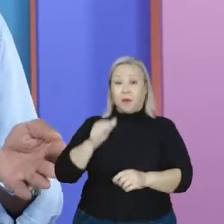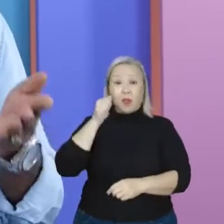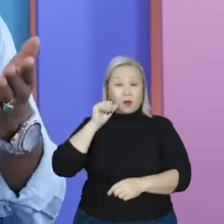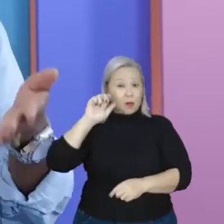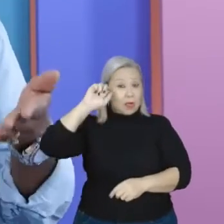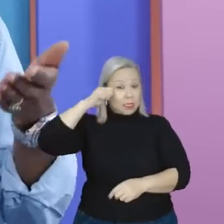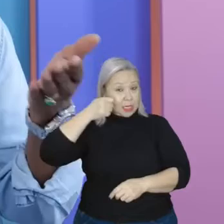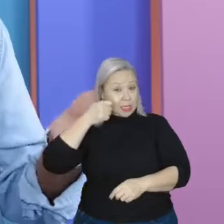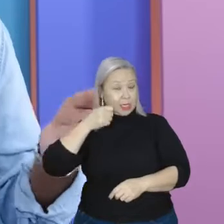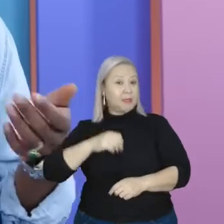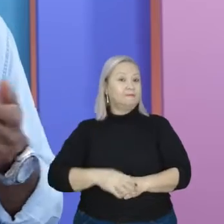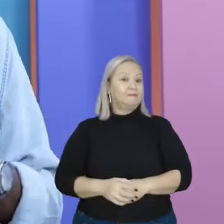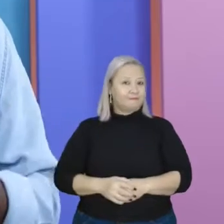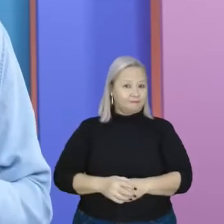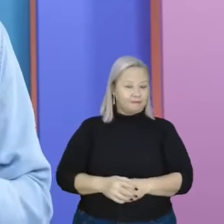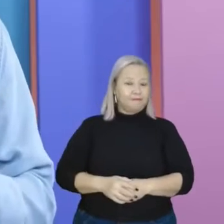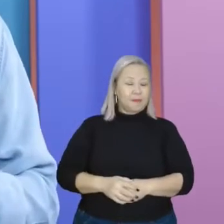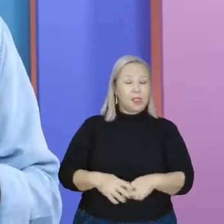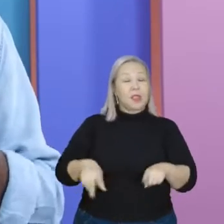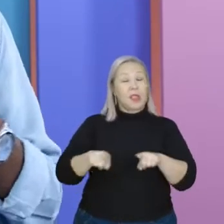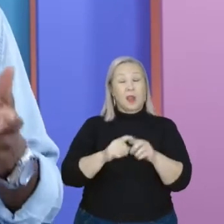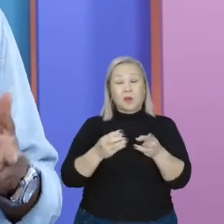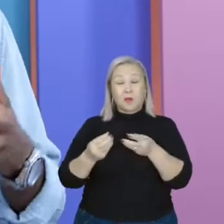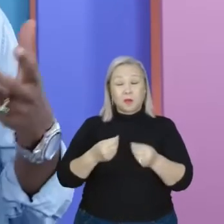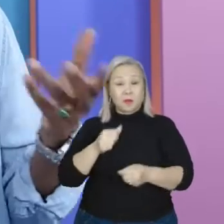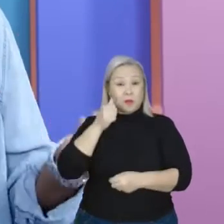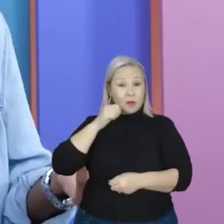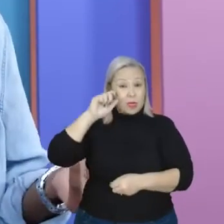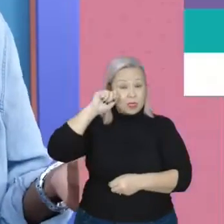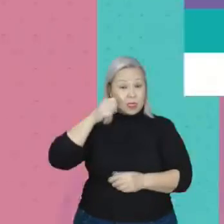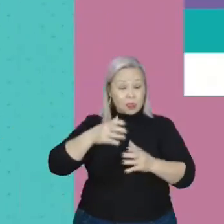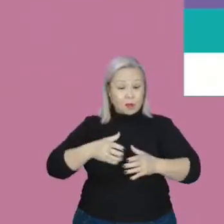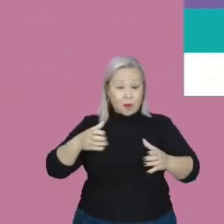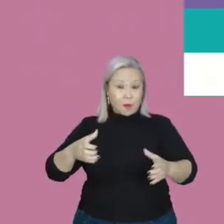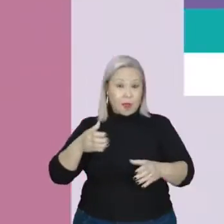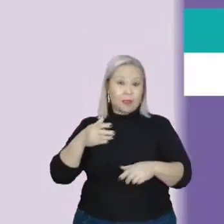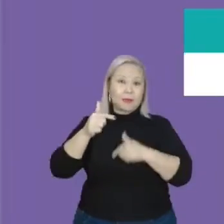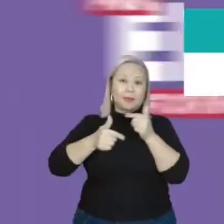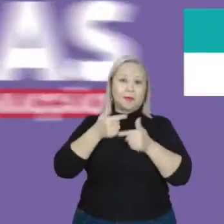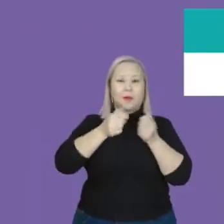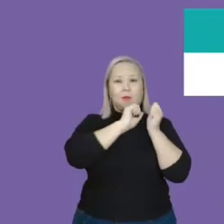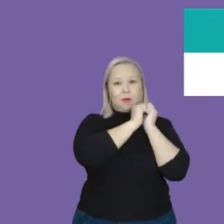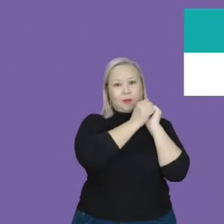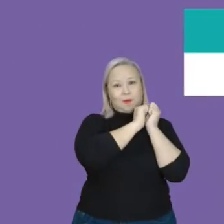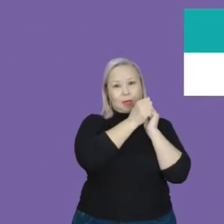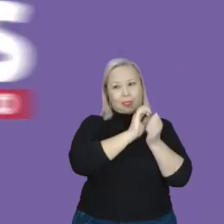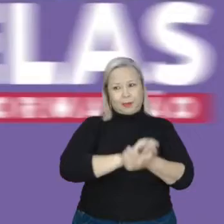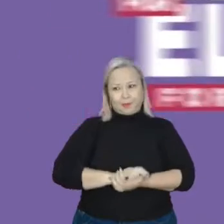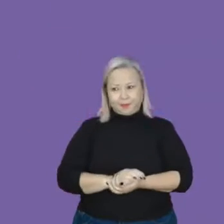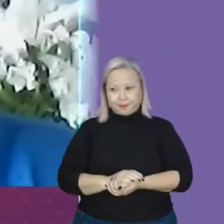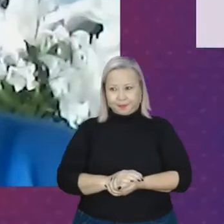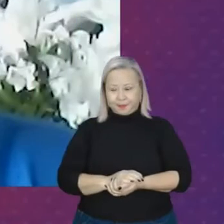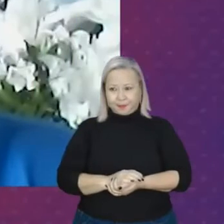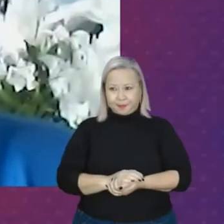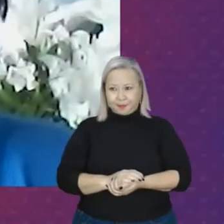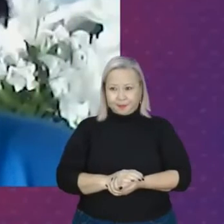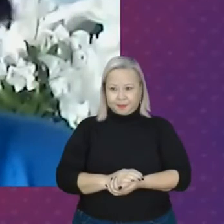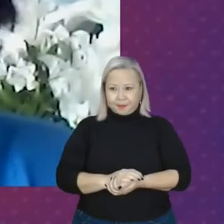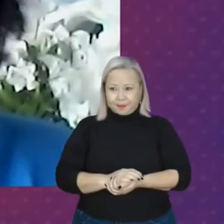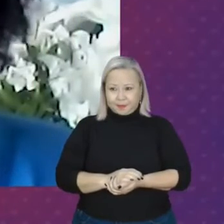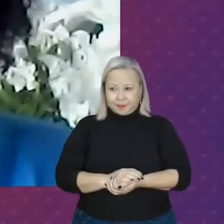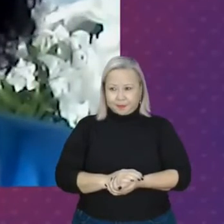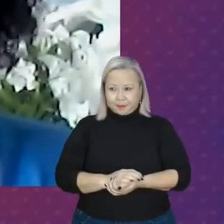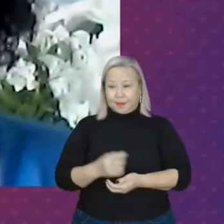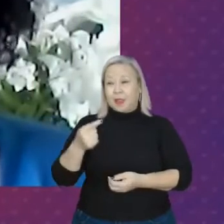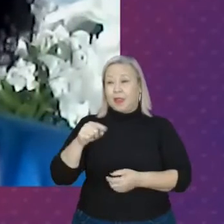que mulheres negras ainda são a maior parte das trabalhadoras domésticas. Olha, foi